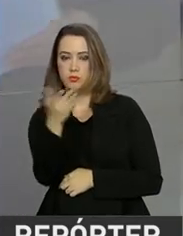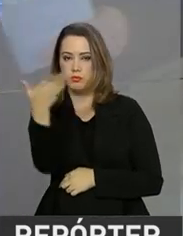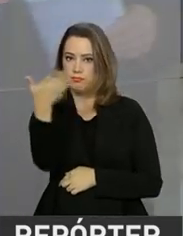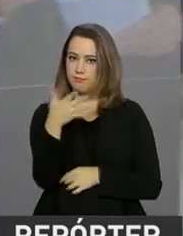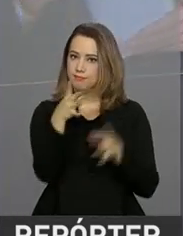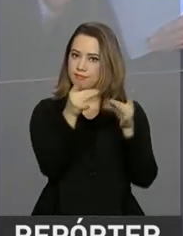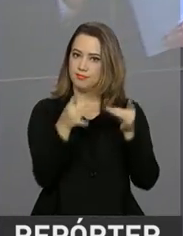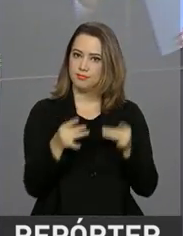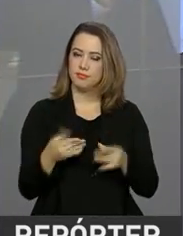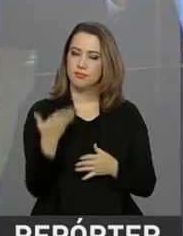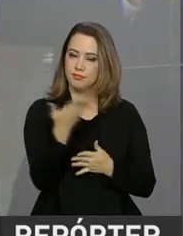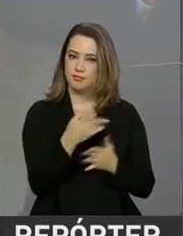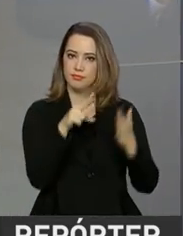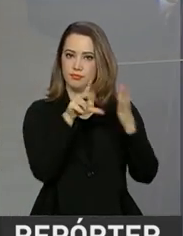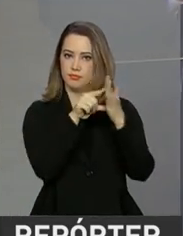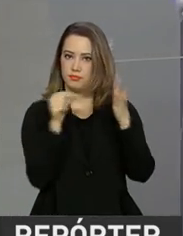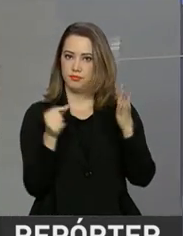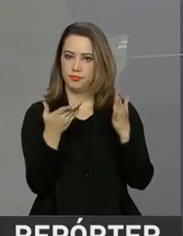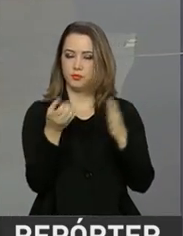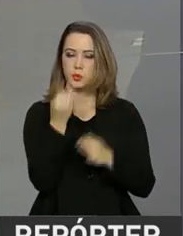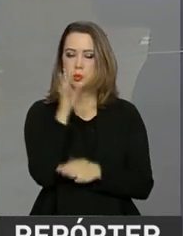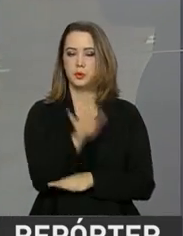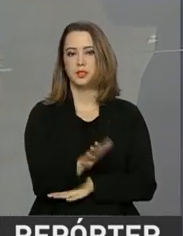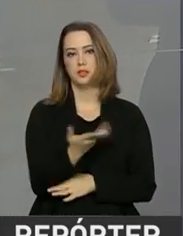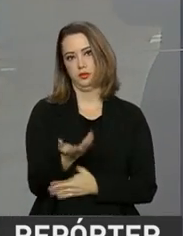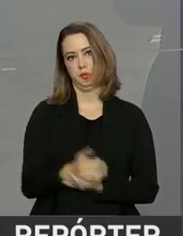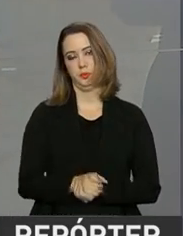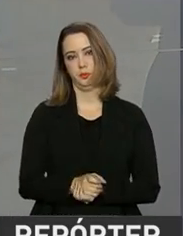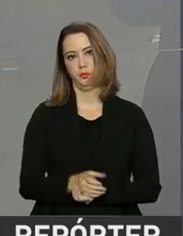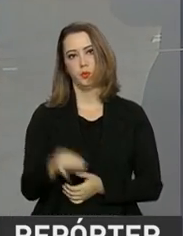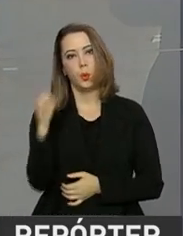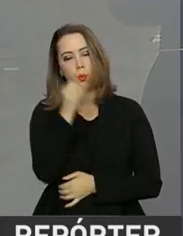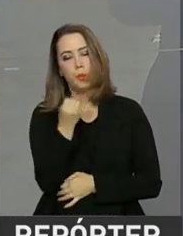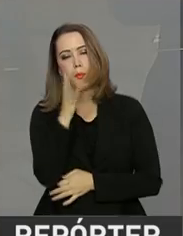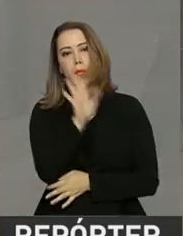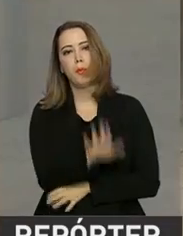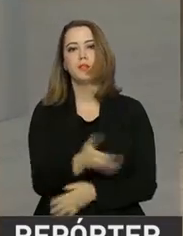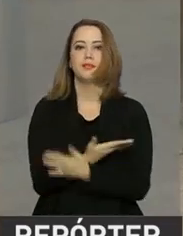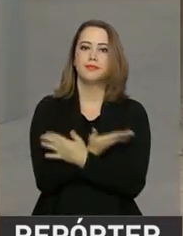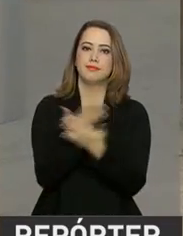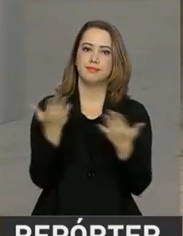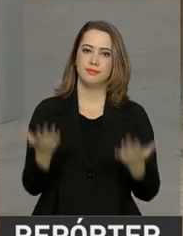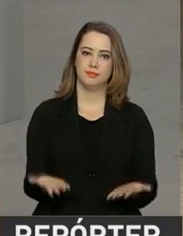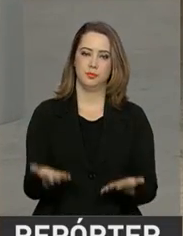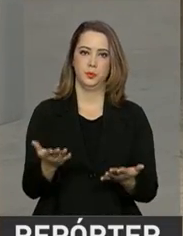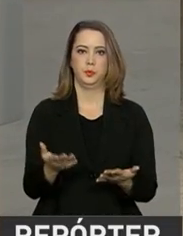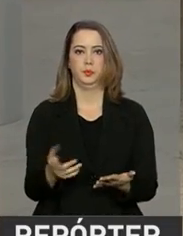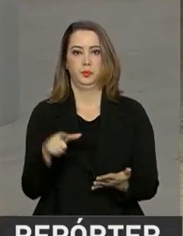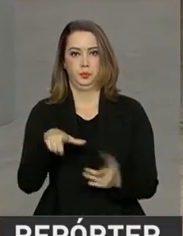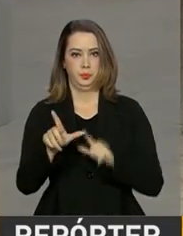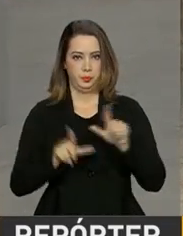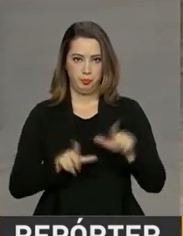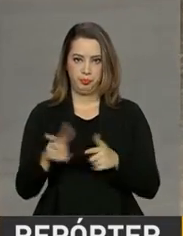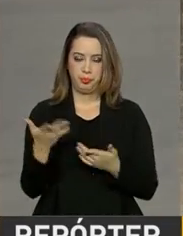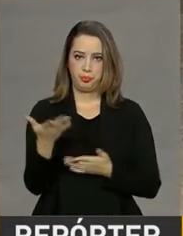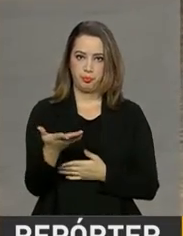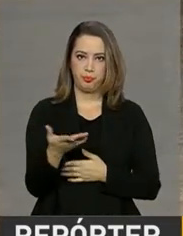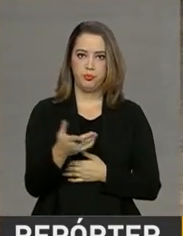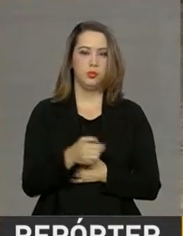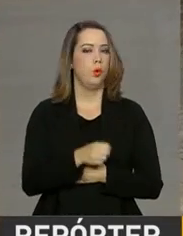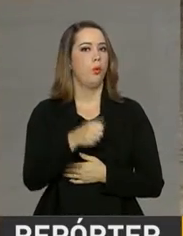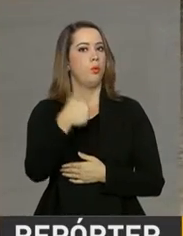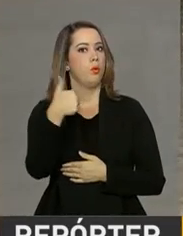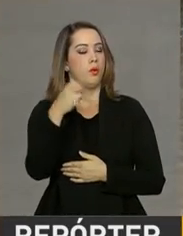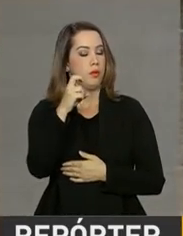Palácio do plonto Paulo Boa tarde Olá Jaime Boa tarde Boa tarde a todos que nos assistem na TV NBR cerca de